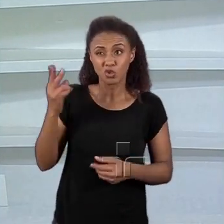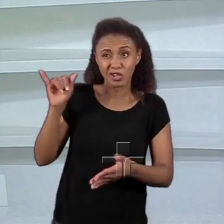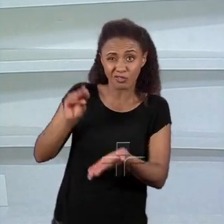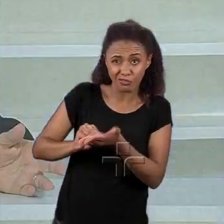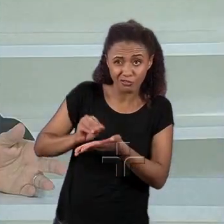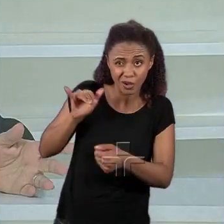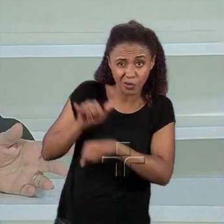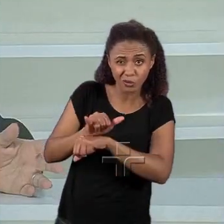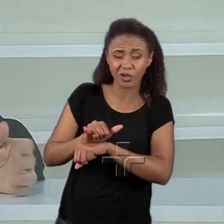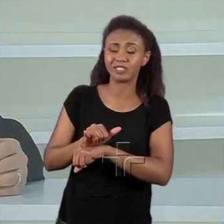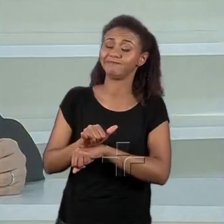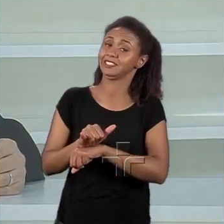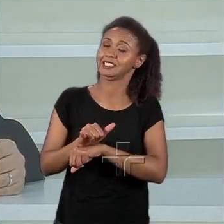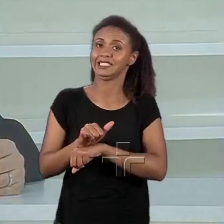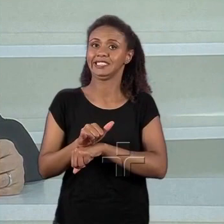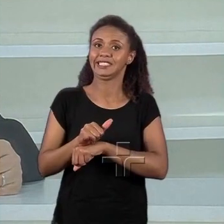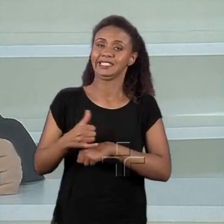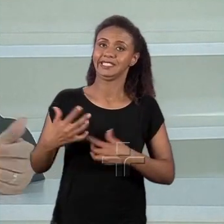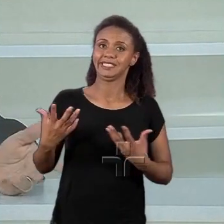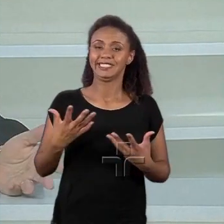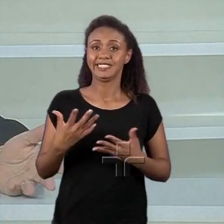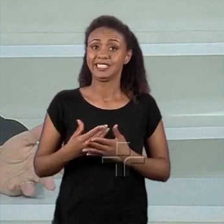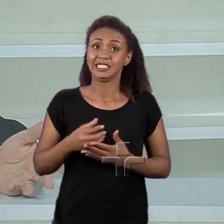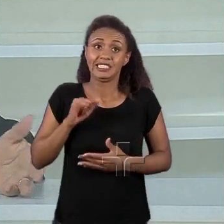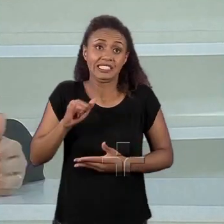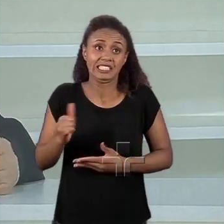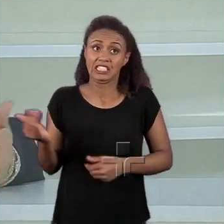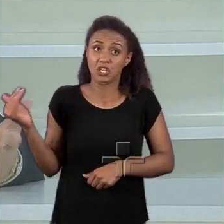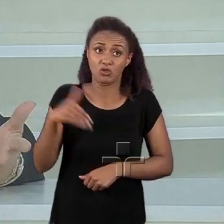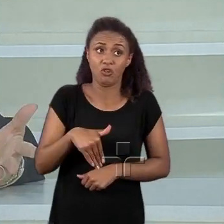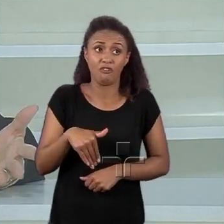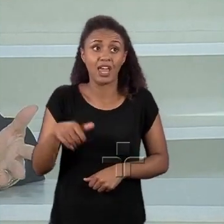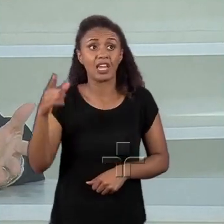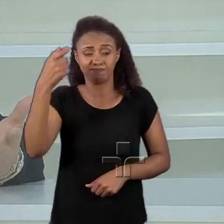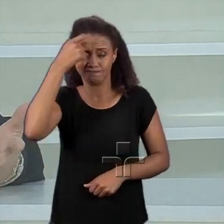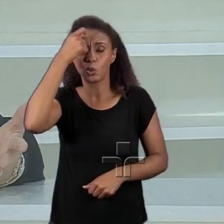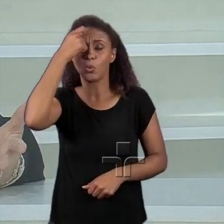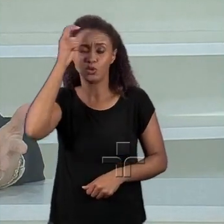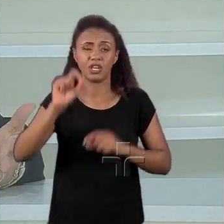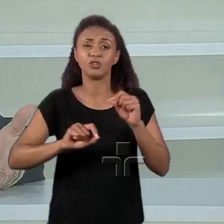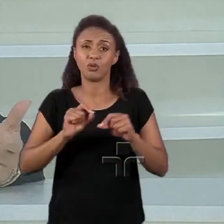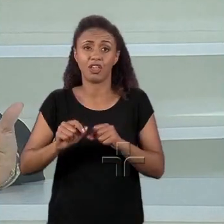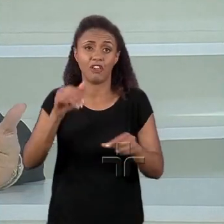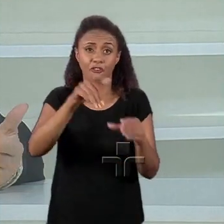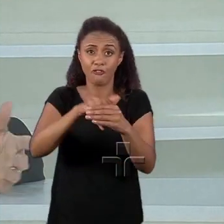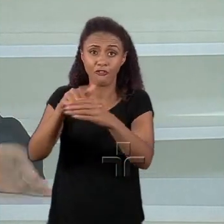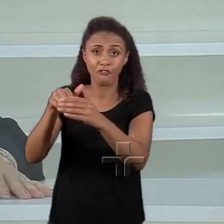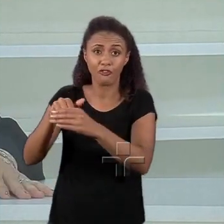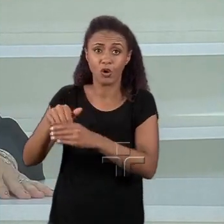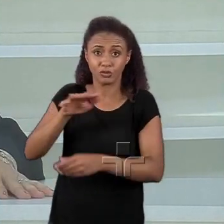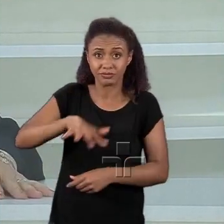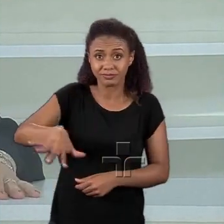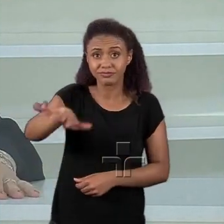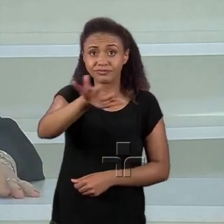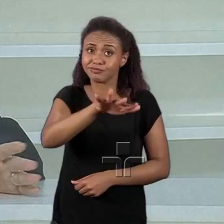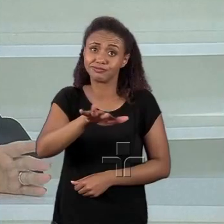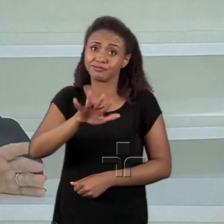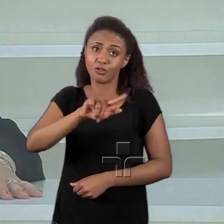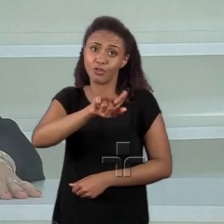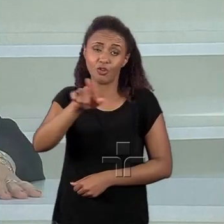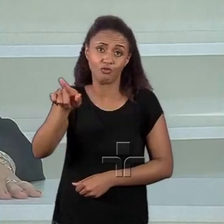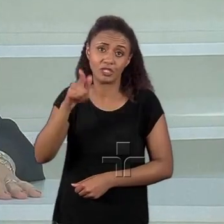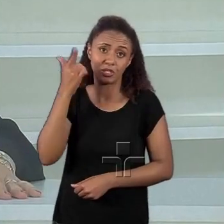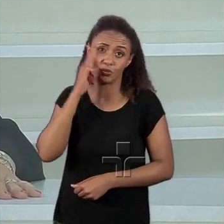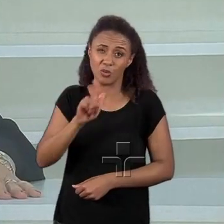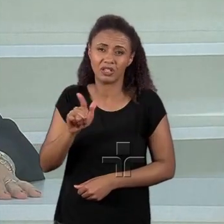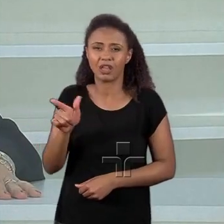que já ganharam a eleição. Os que não vieram têm essa convicção de que o voto de vocês todos já é um voto deles. E isso não